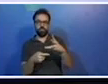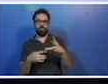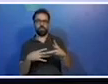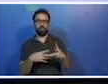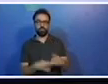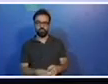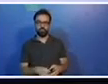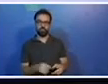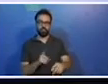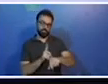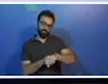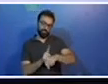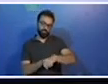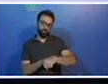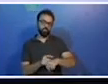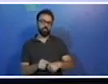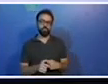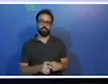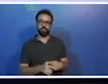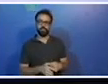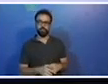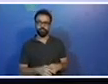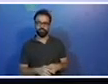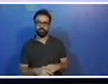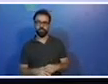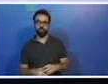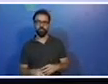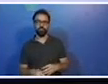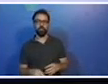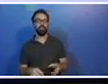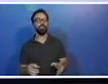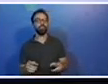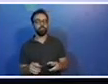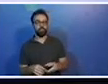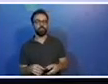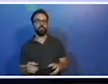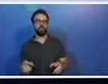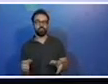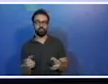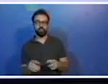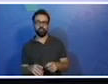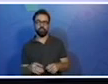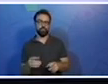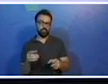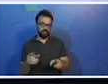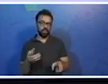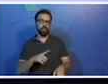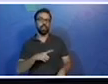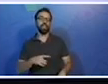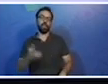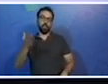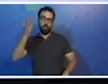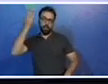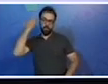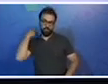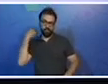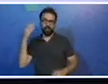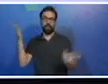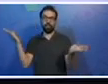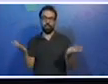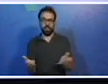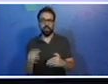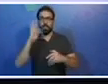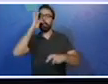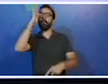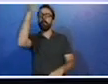presente, ok? Mas quando fala em tempo, quais são os outros 3 tempos básicos que nós temos? Passado,